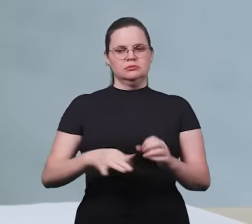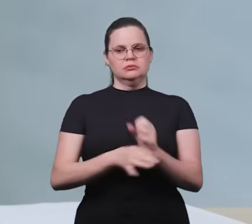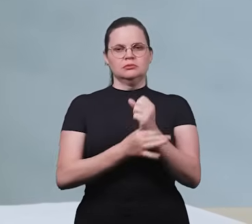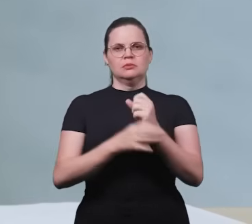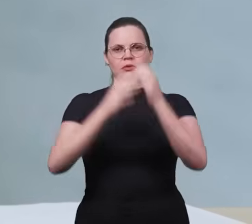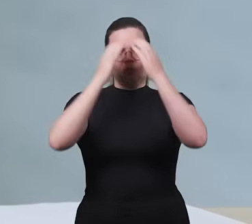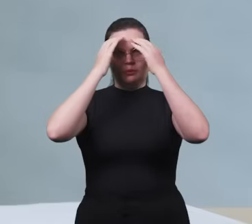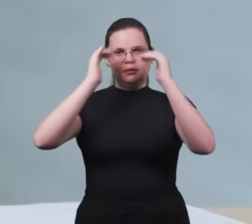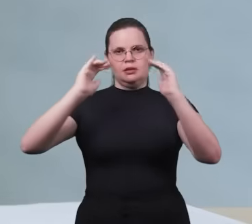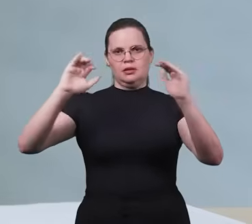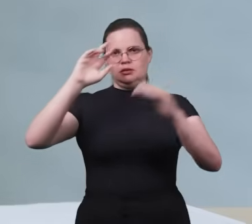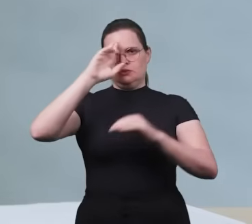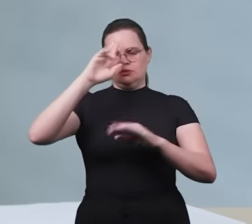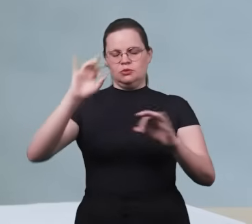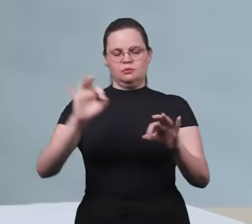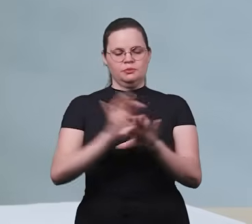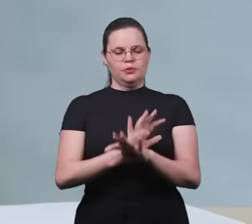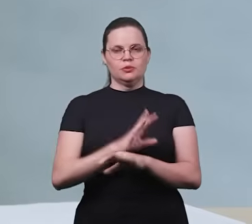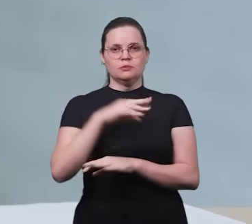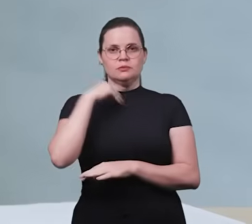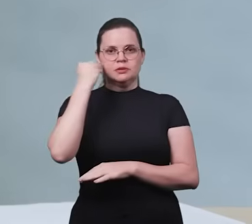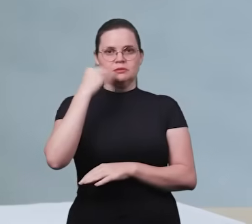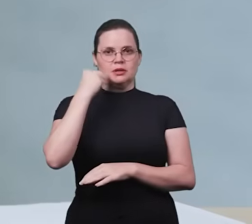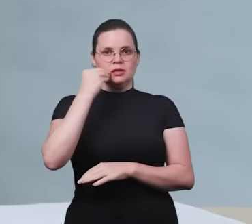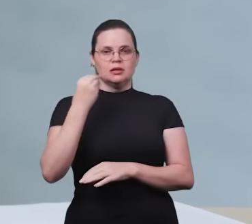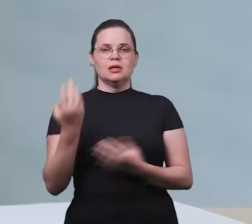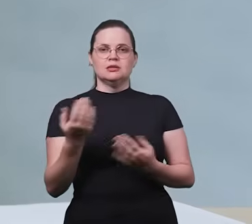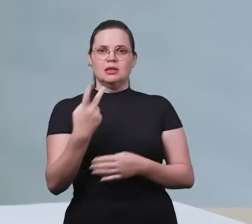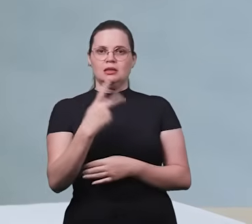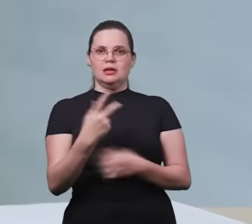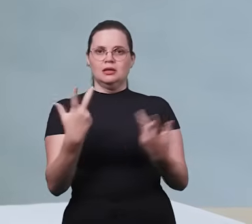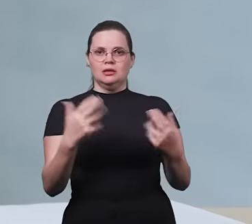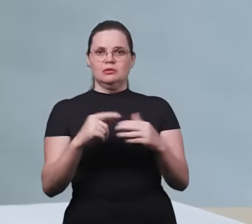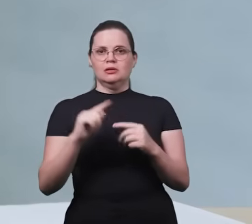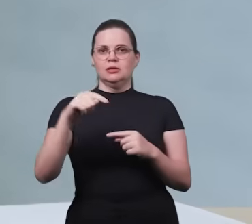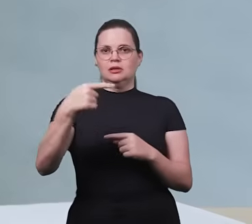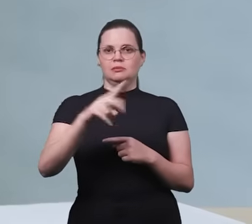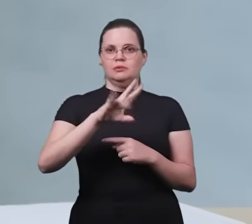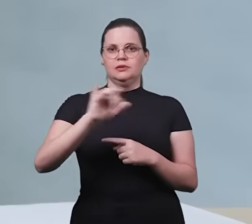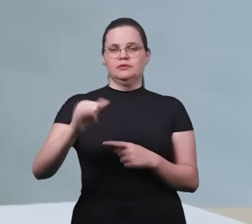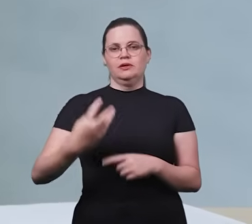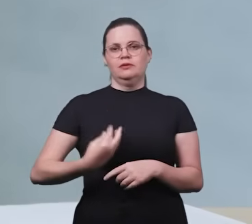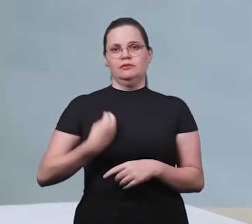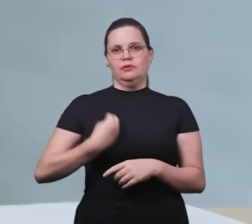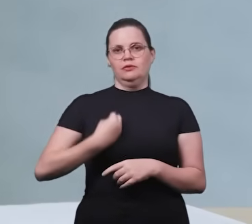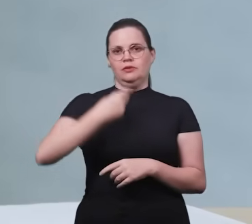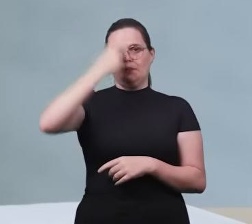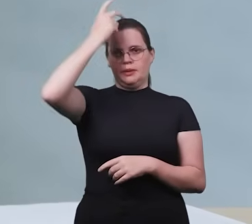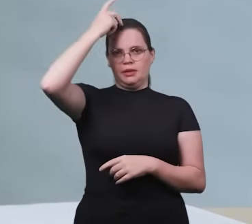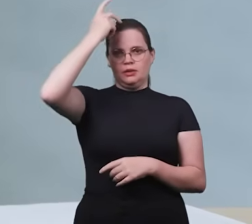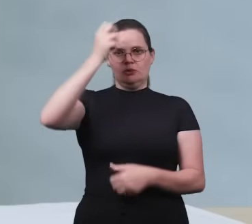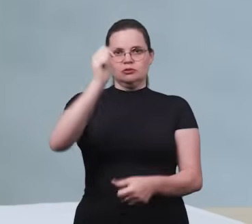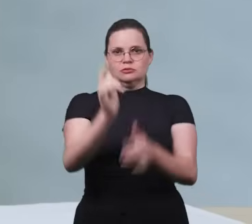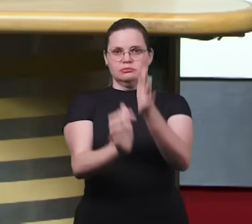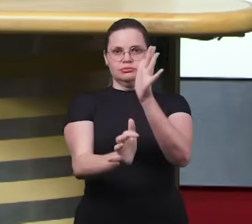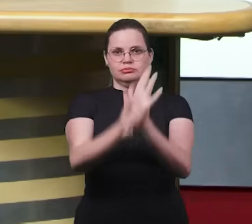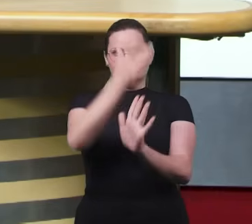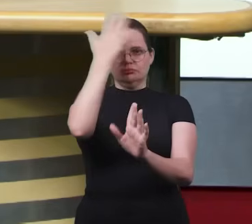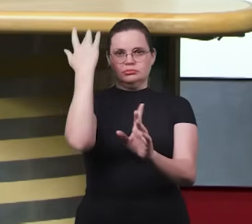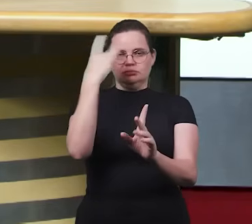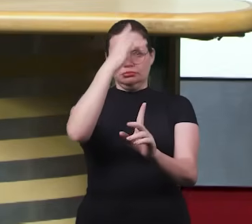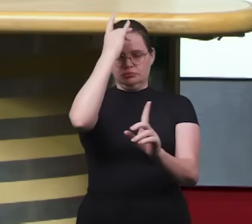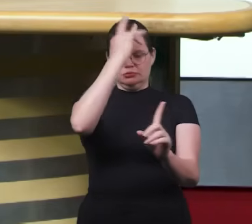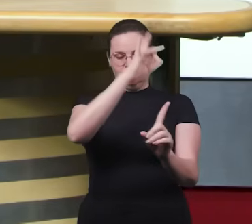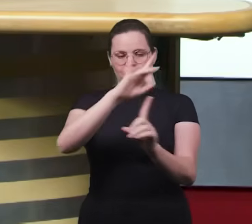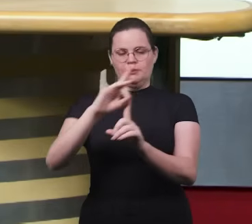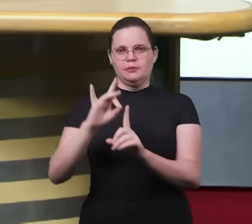está obediente, pronto para viver o que ele viveu em Pentecostes, se tornando um homem cheio do Espírito Santo. E a vida de